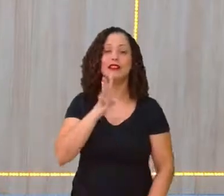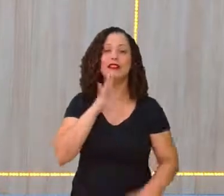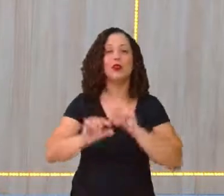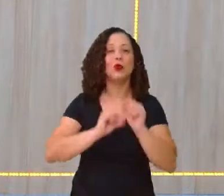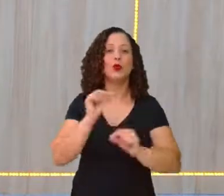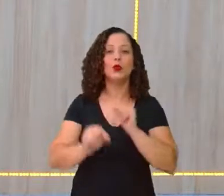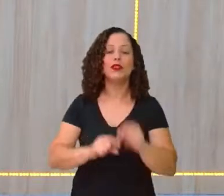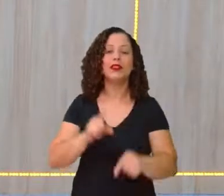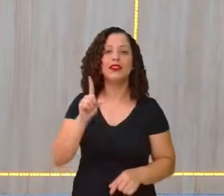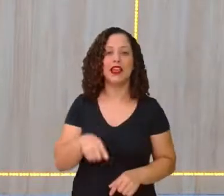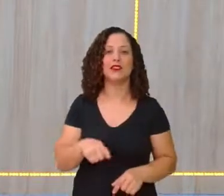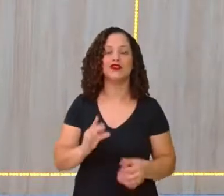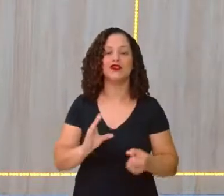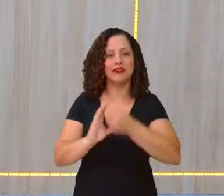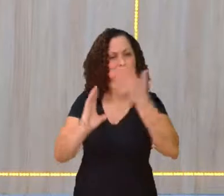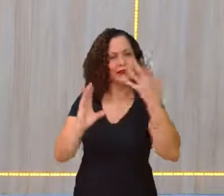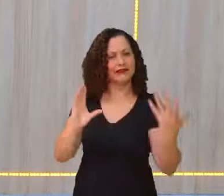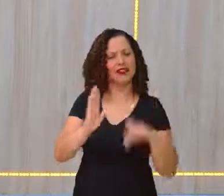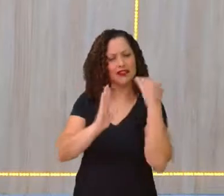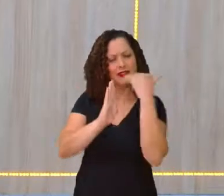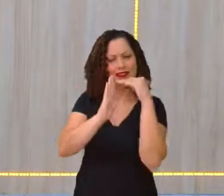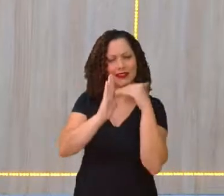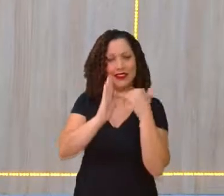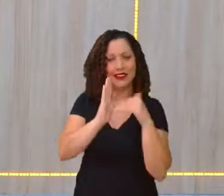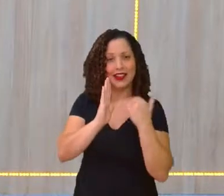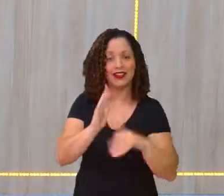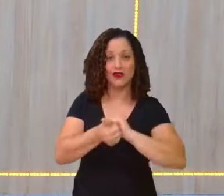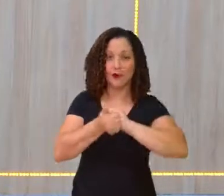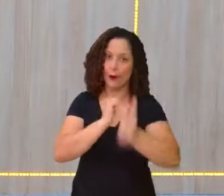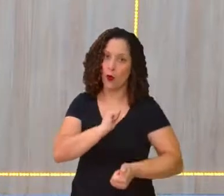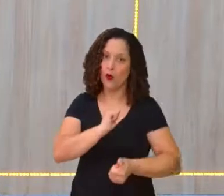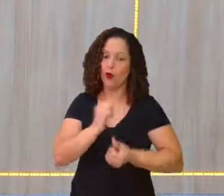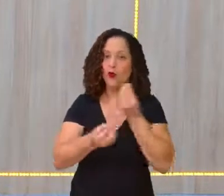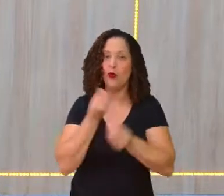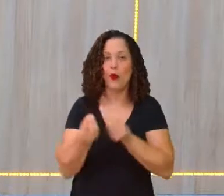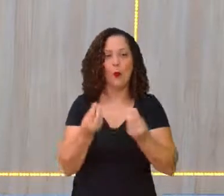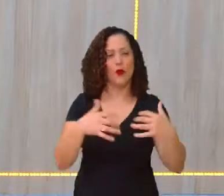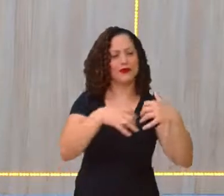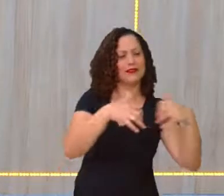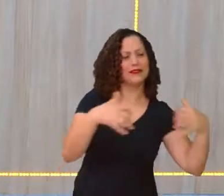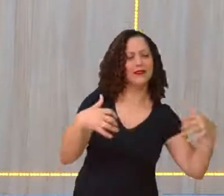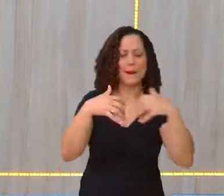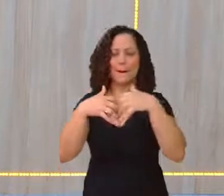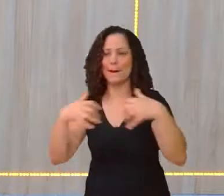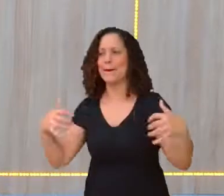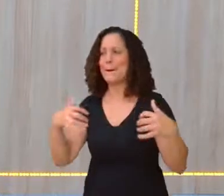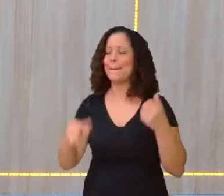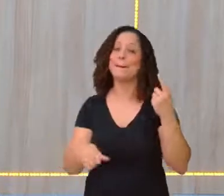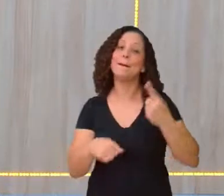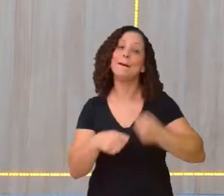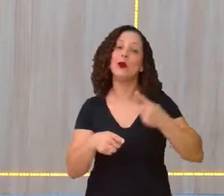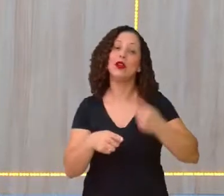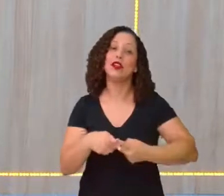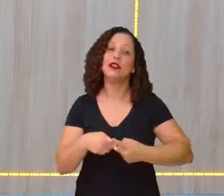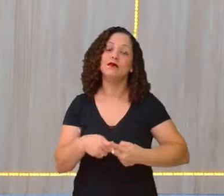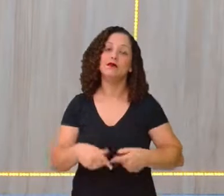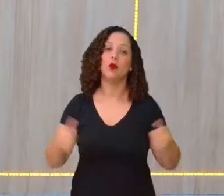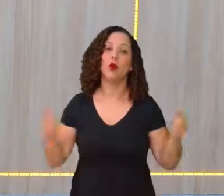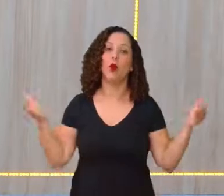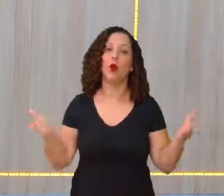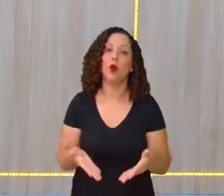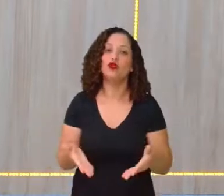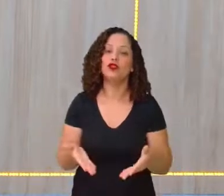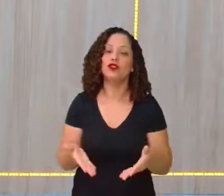são essas classificações esportivas, né, como é que a gente divide, o porquê que elas existem. Hoje a gente reforça